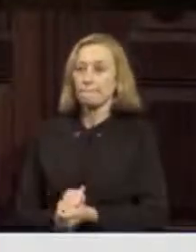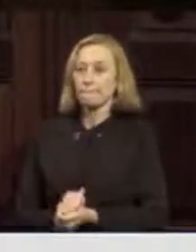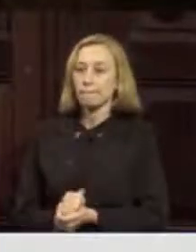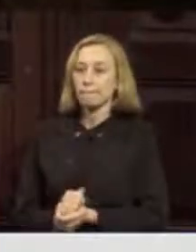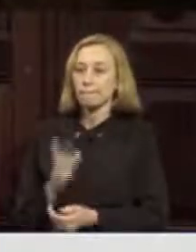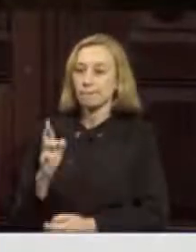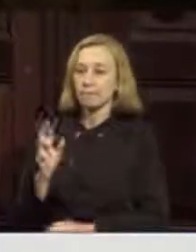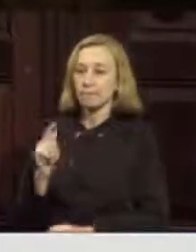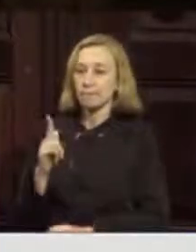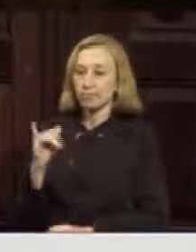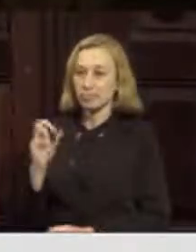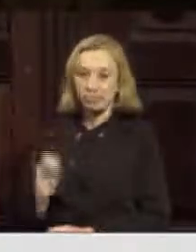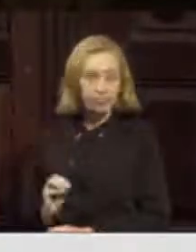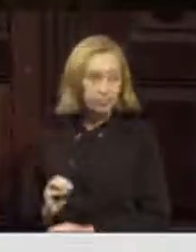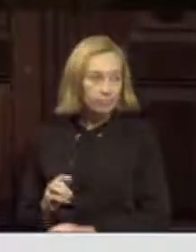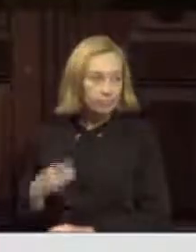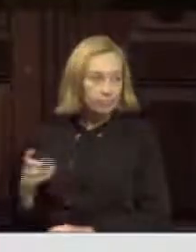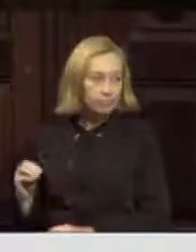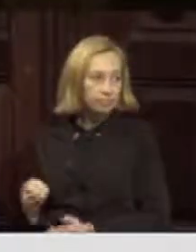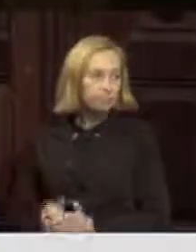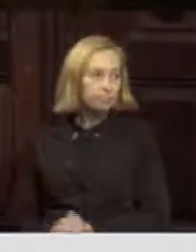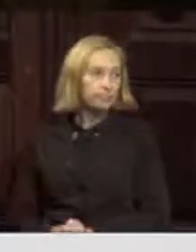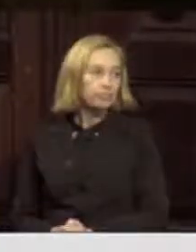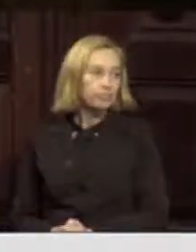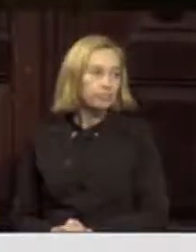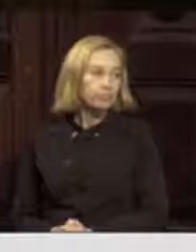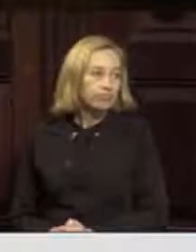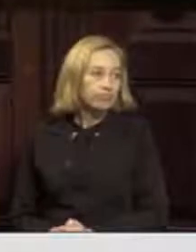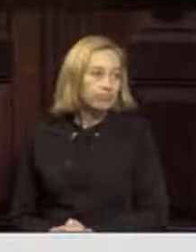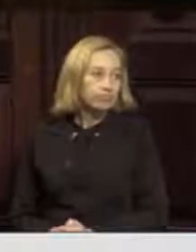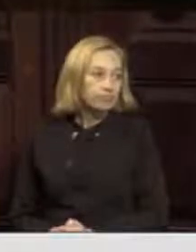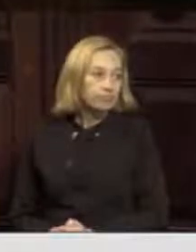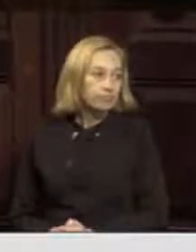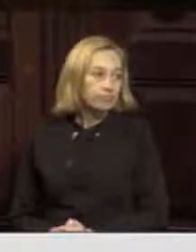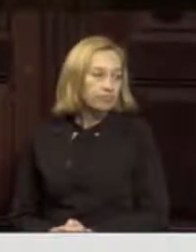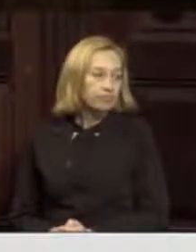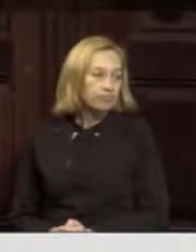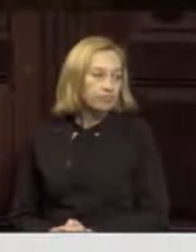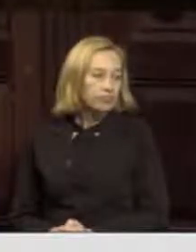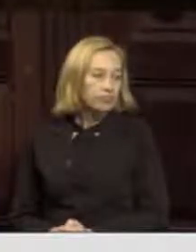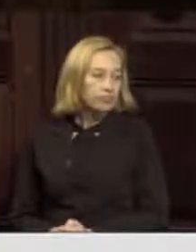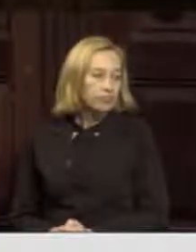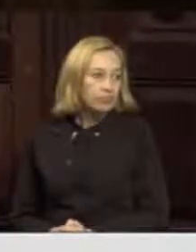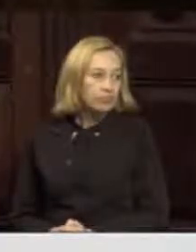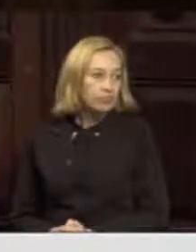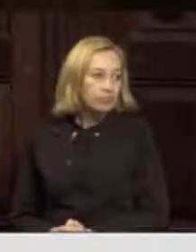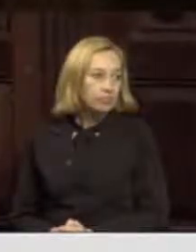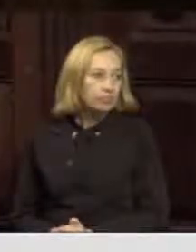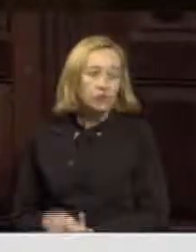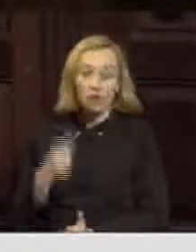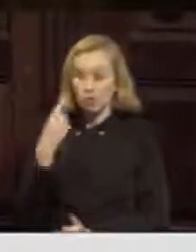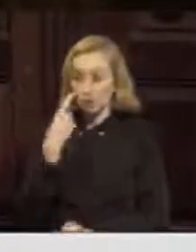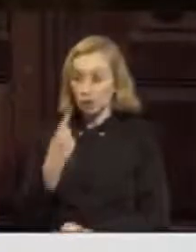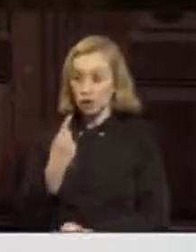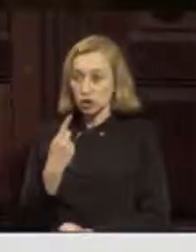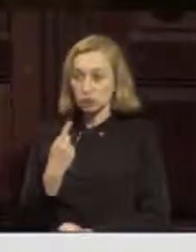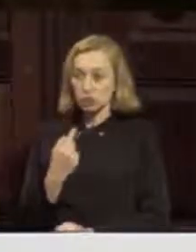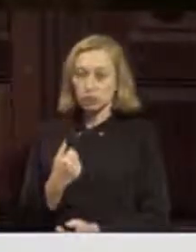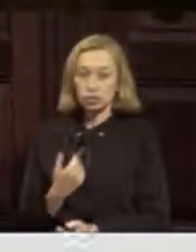Friburgo. Tenho dito aqui o papel que Vossa Excelência representa nessa cidade,